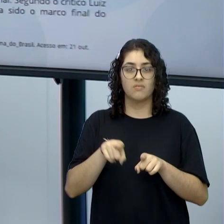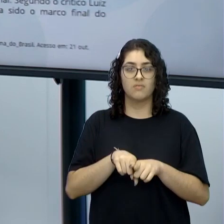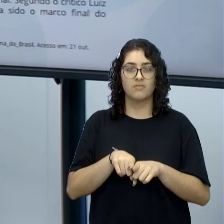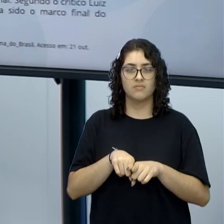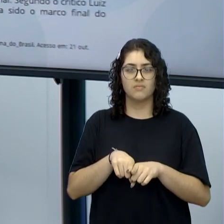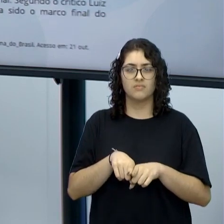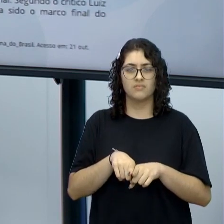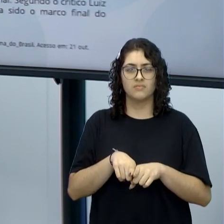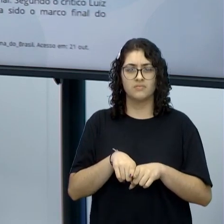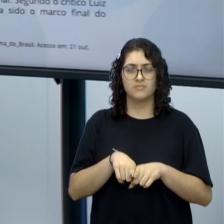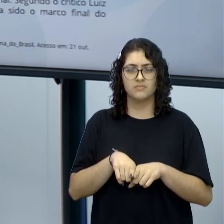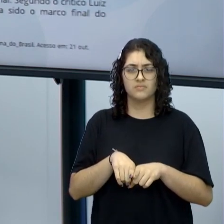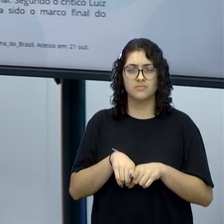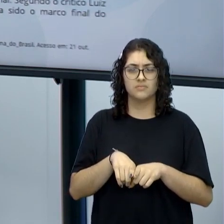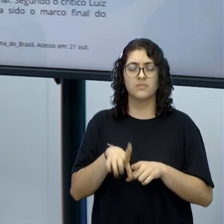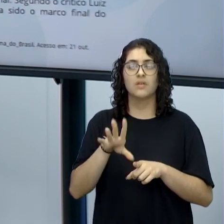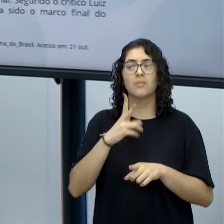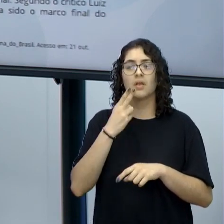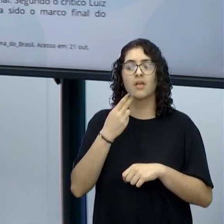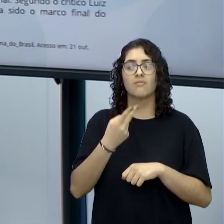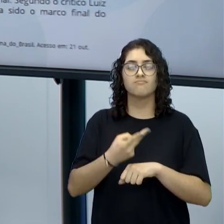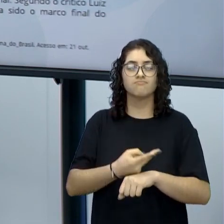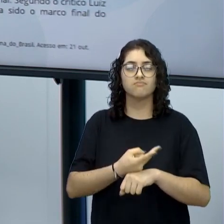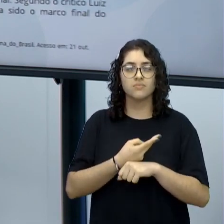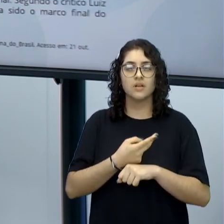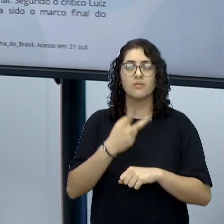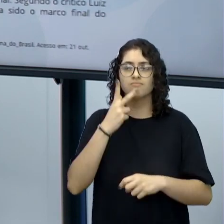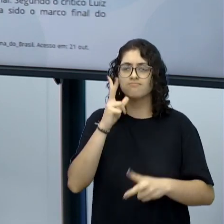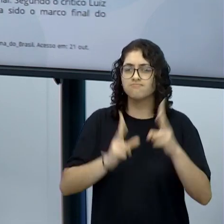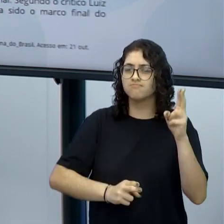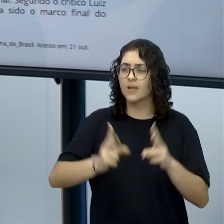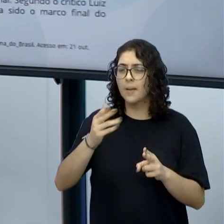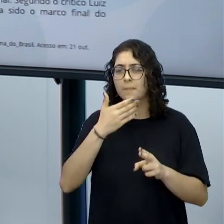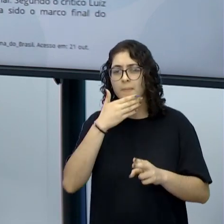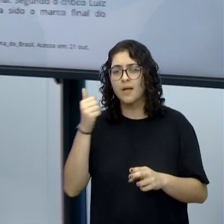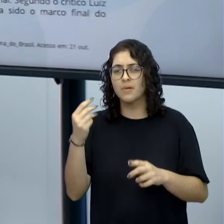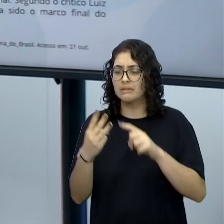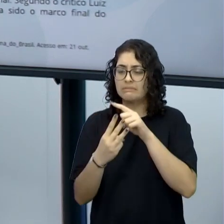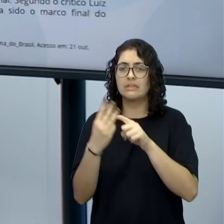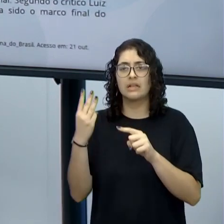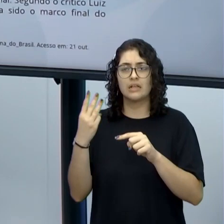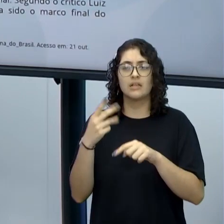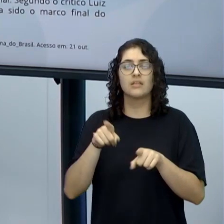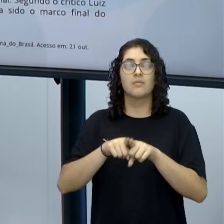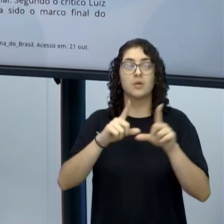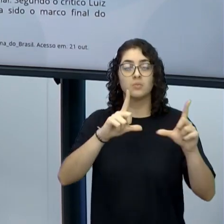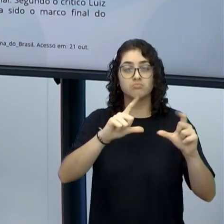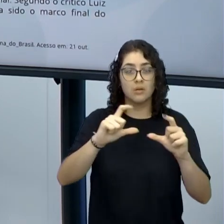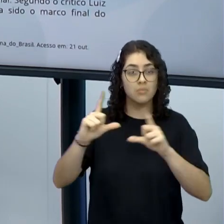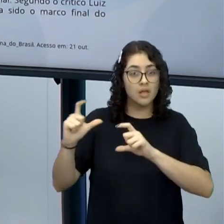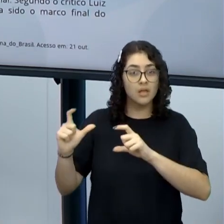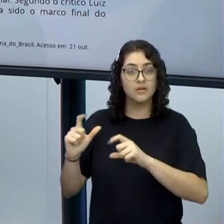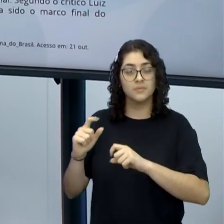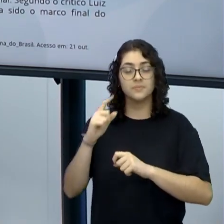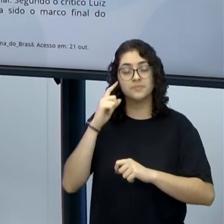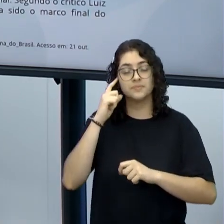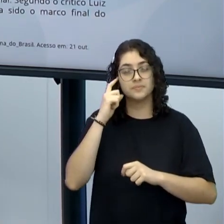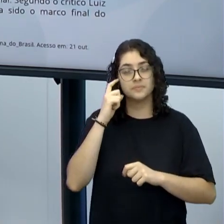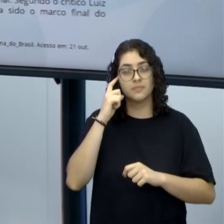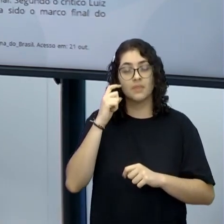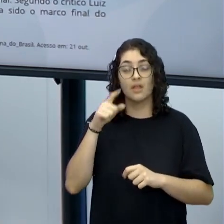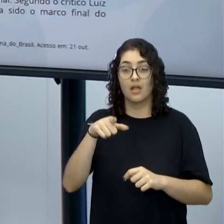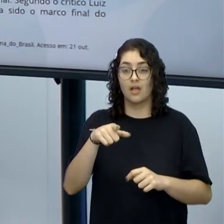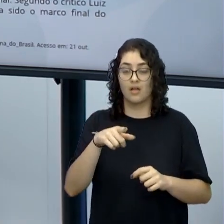estrangeiro estou mentindo. Foi indicado ao Oscar de melhor edição, foi uns 3 Oscars, fotografia. A ideia é que, assim, o